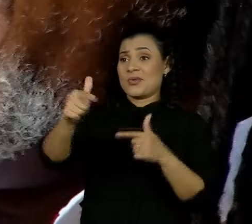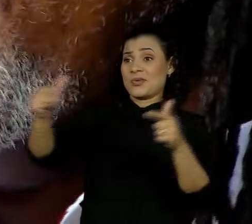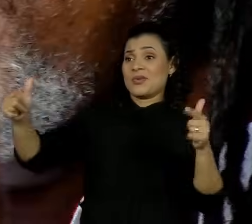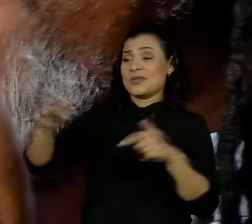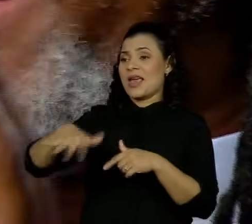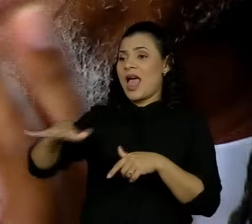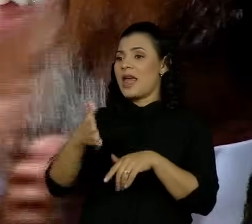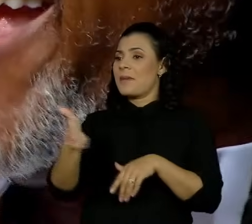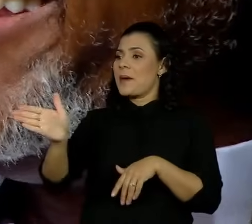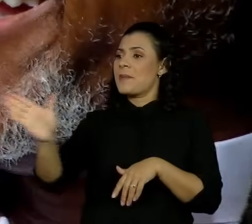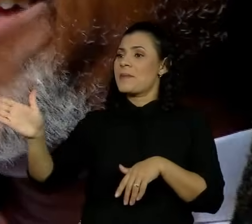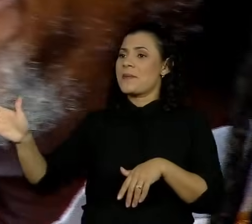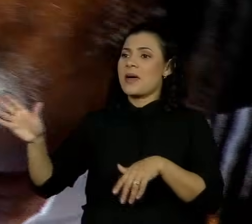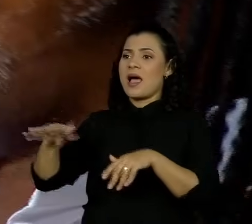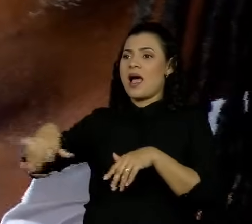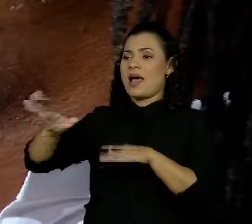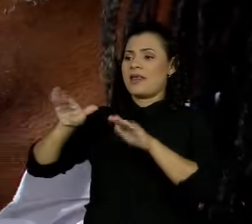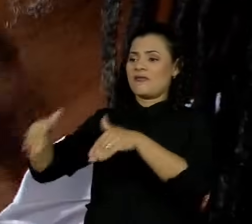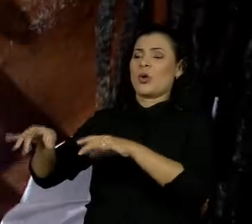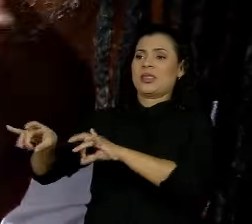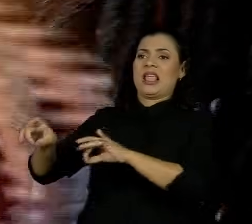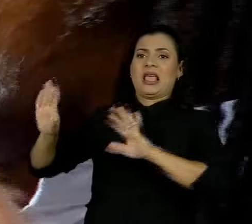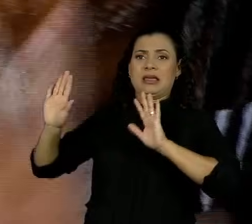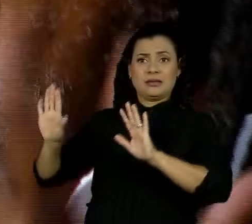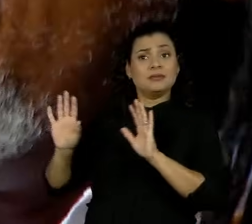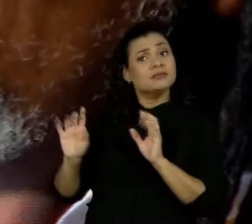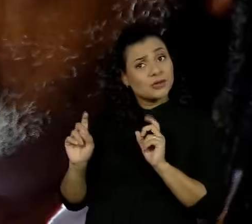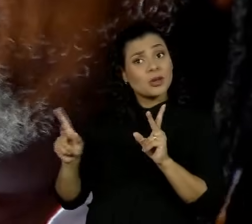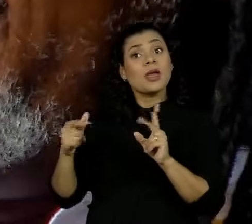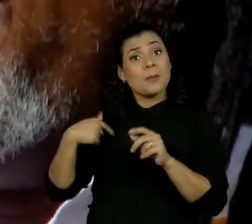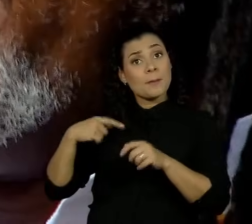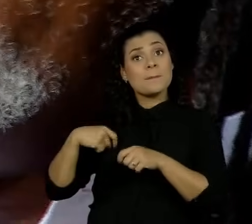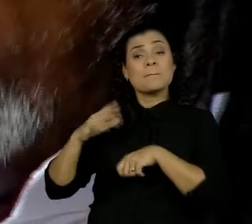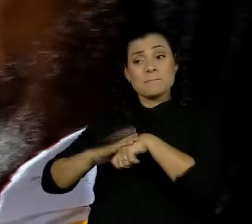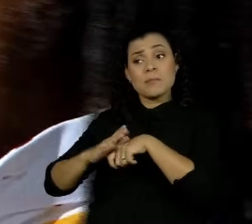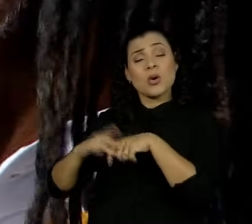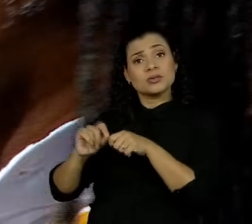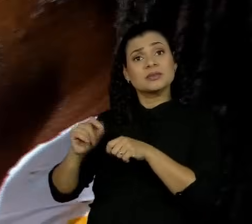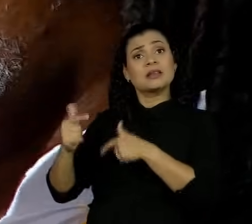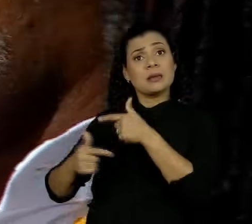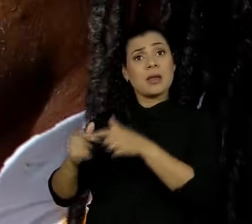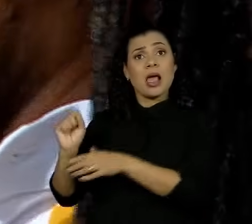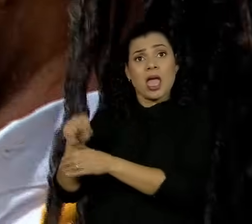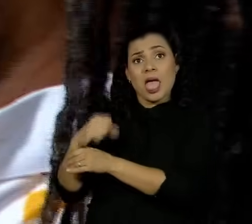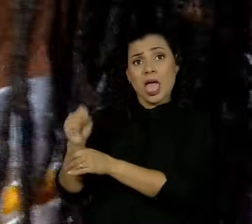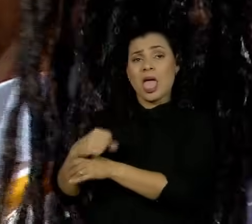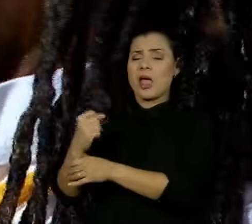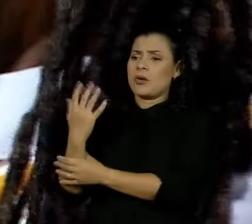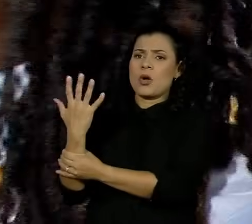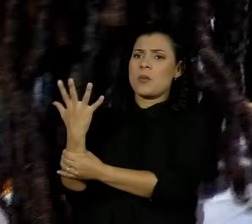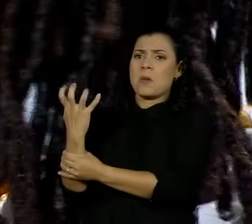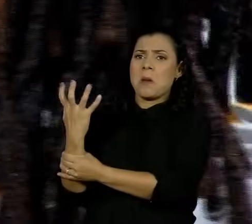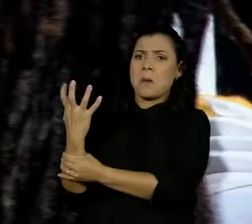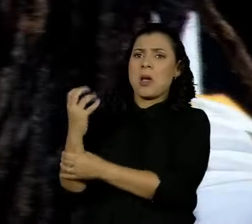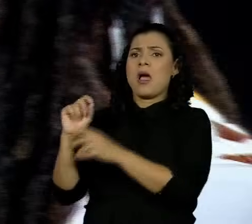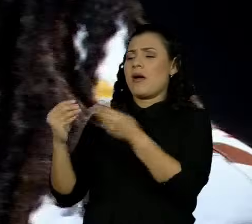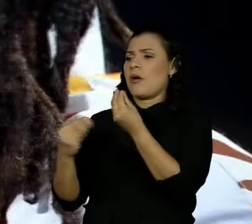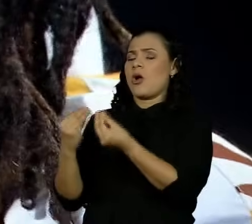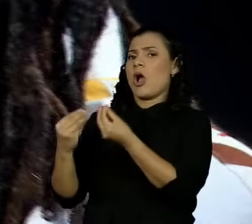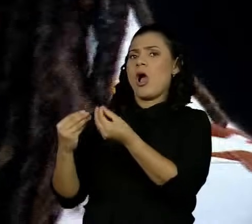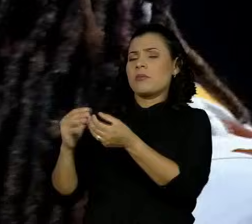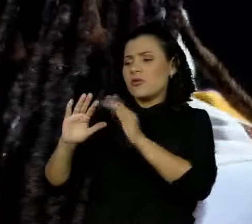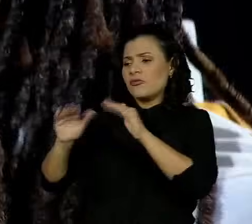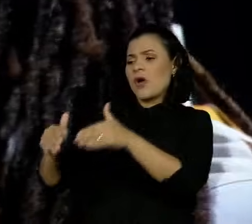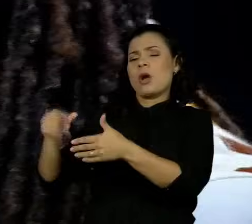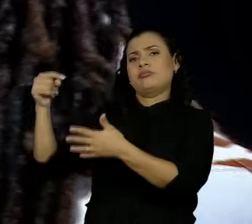para uma área mais técnica, né, inventar um aparelho, né, contração muscular, a área da